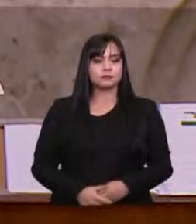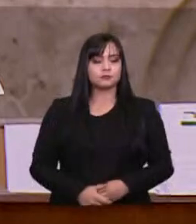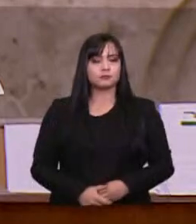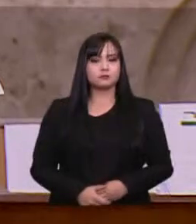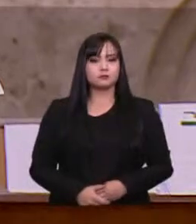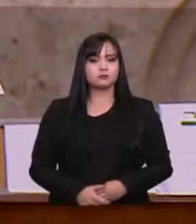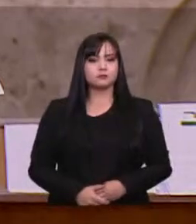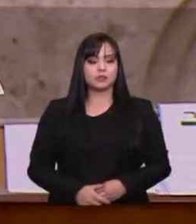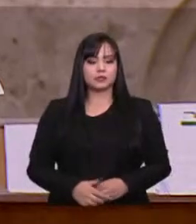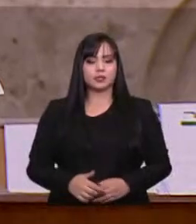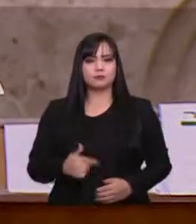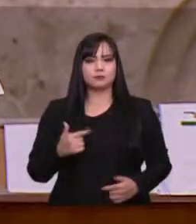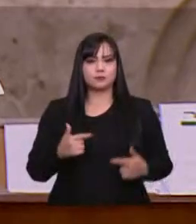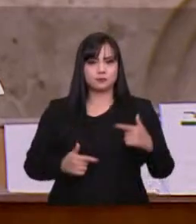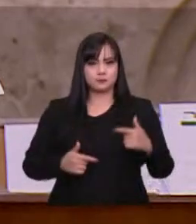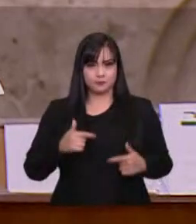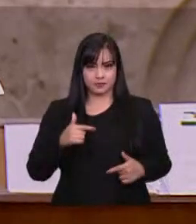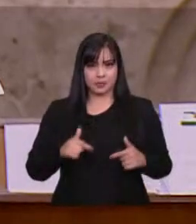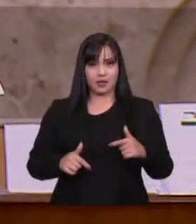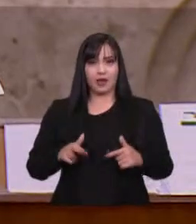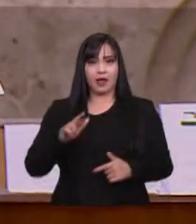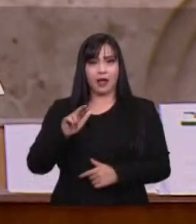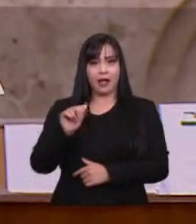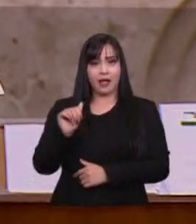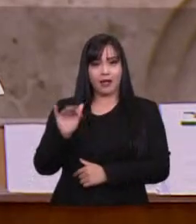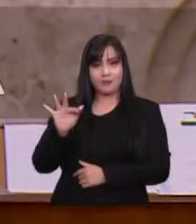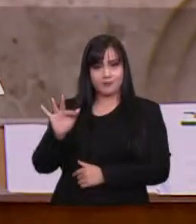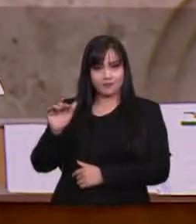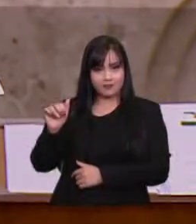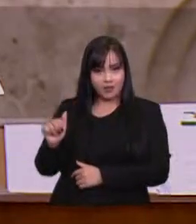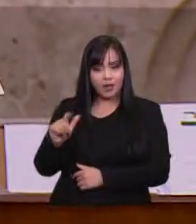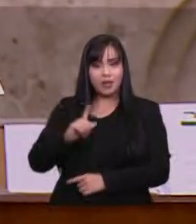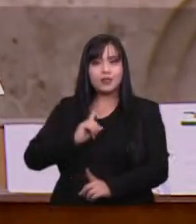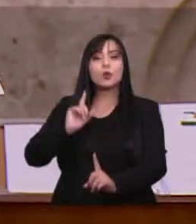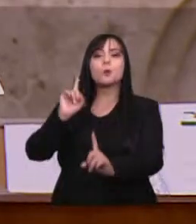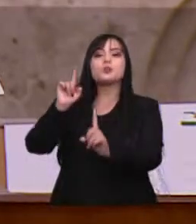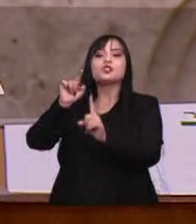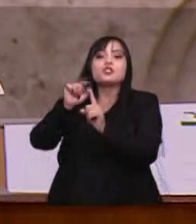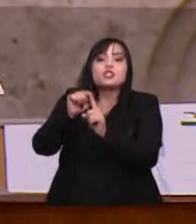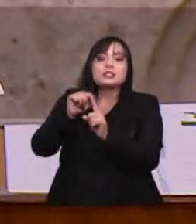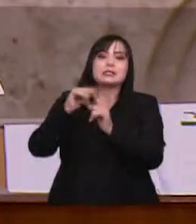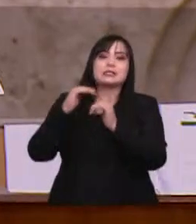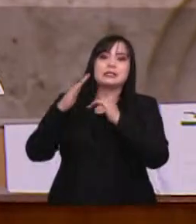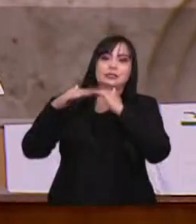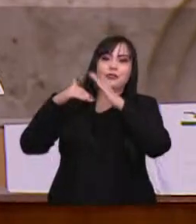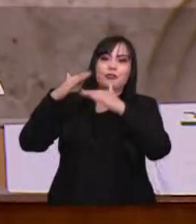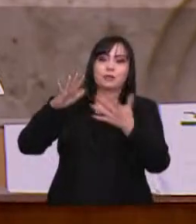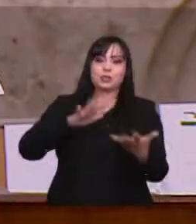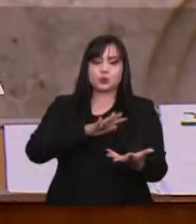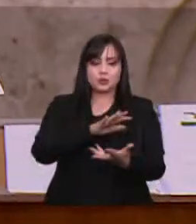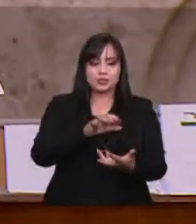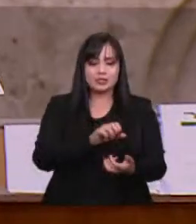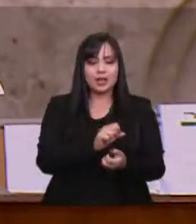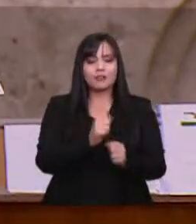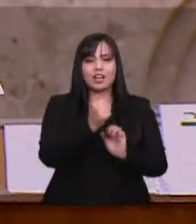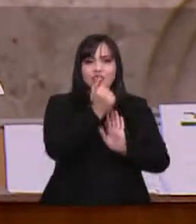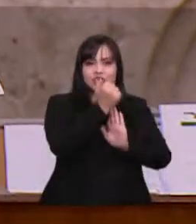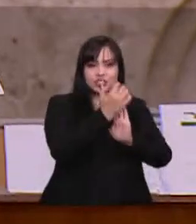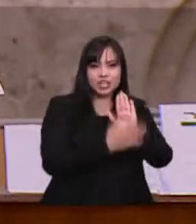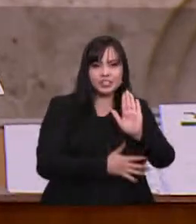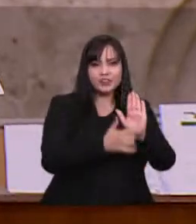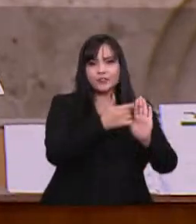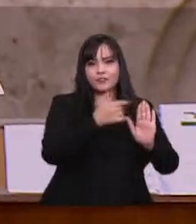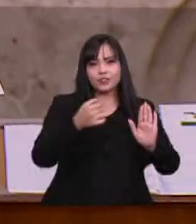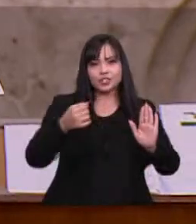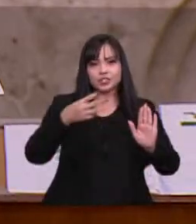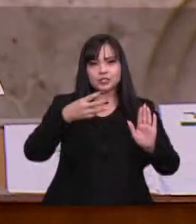processos segundo as os objetivos de depoimentos sustentáveis da agenda 20